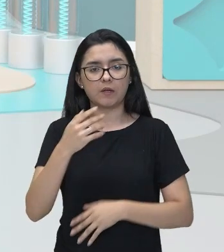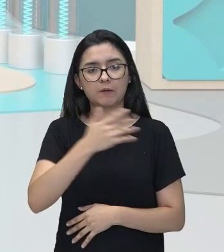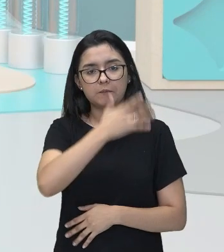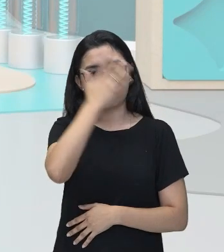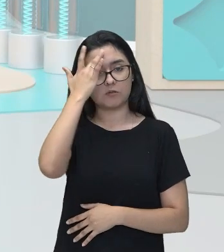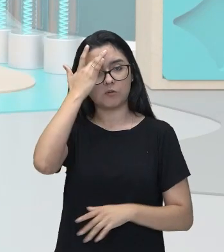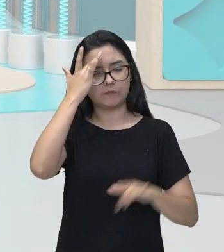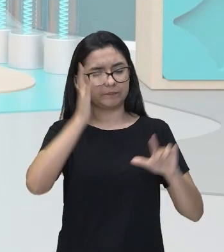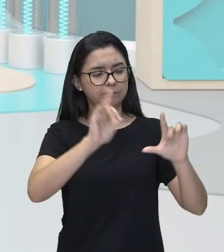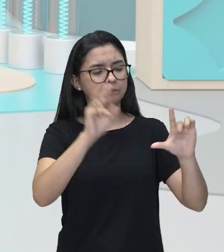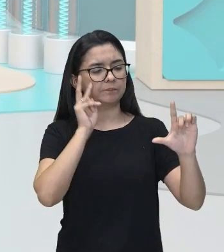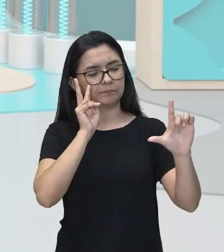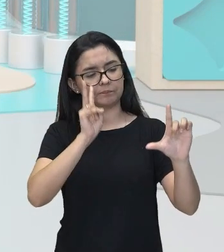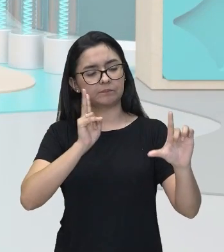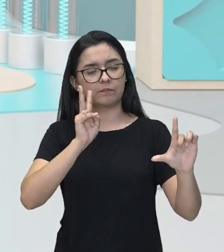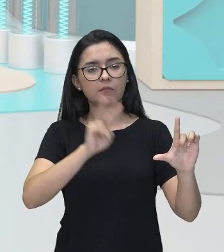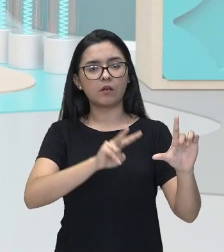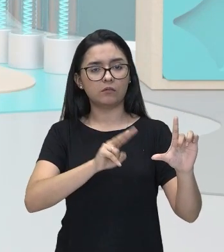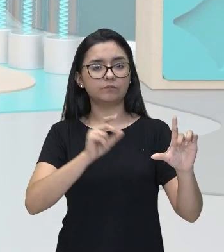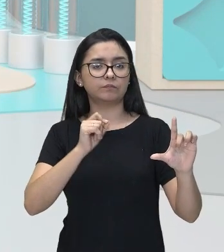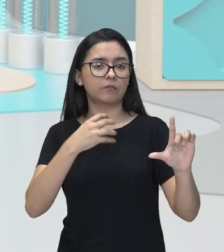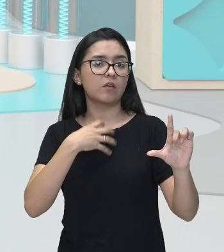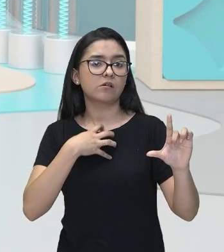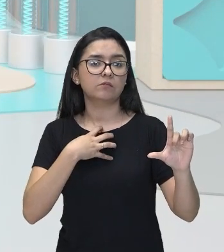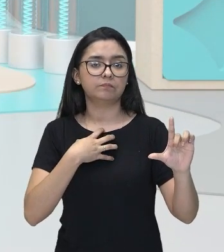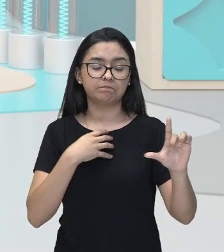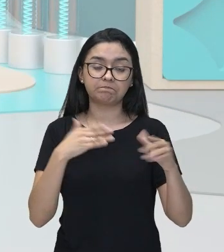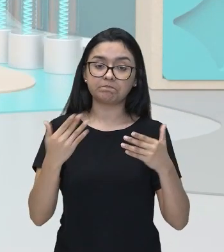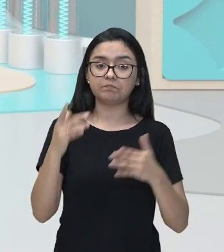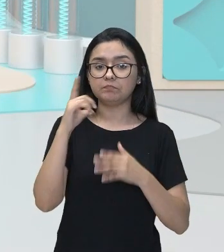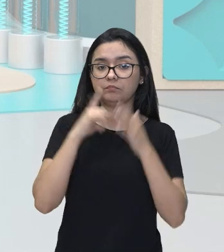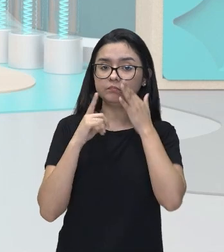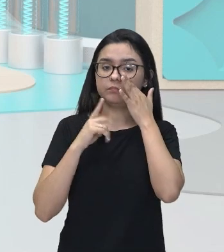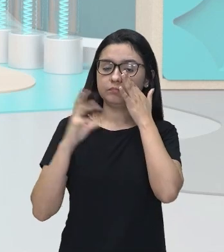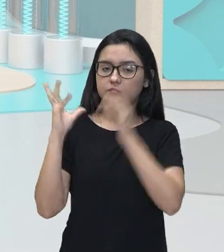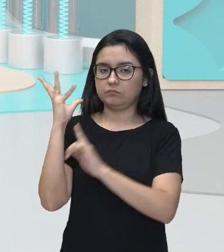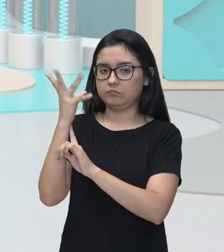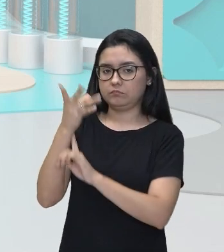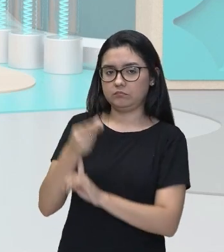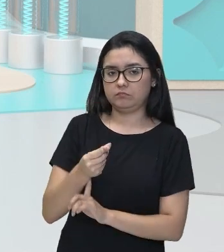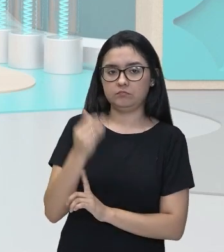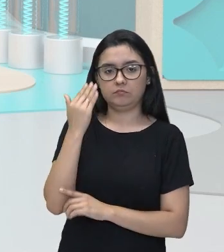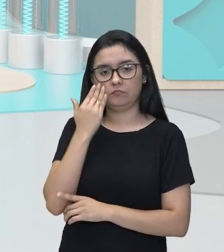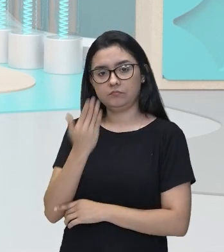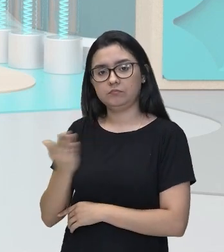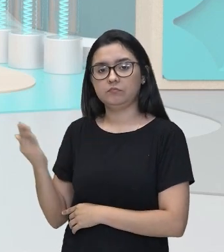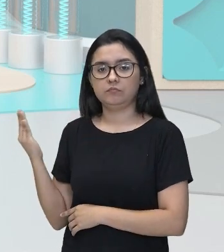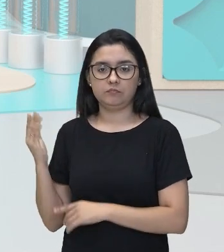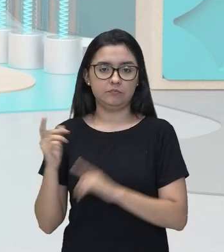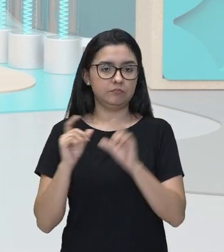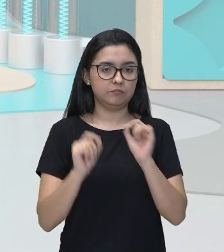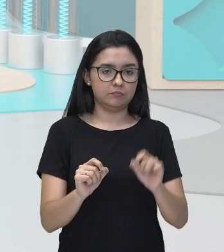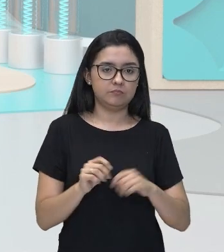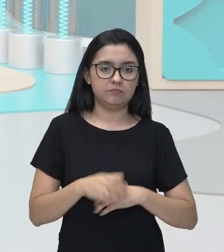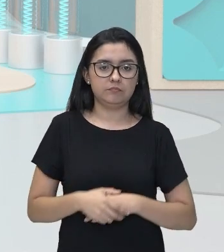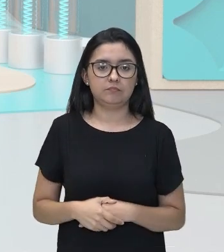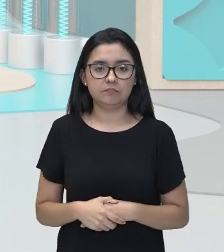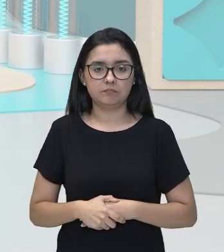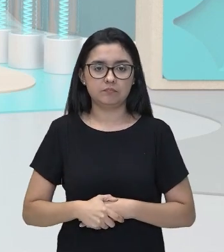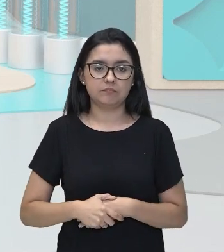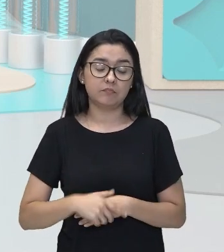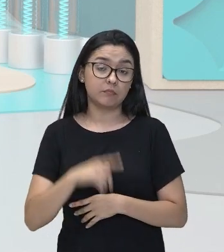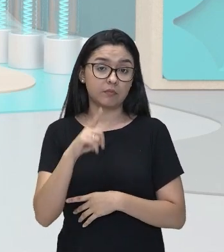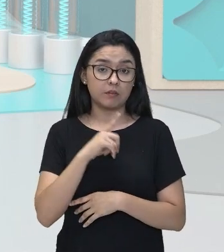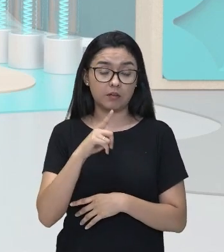nós temos um movimento artístico chamado expressionismo. Então, o artista